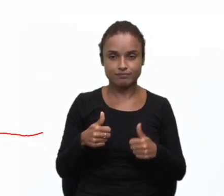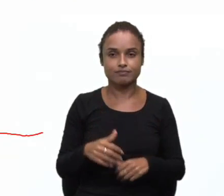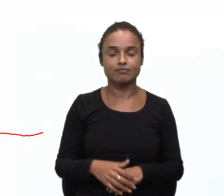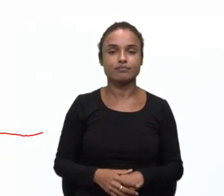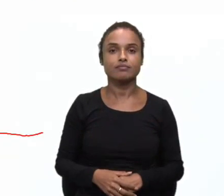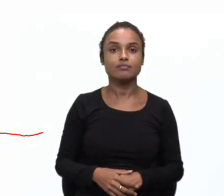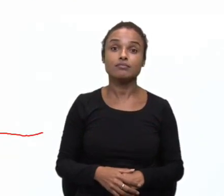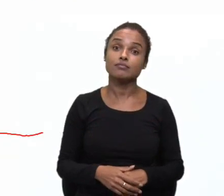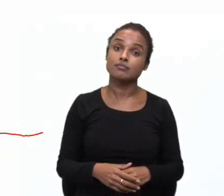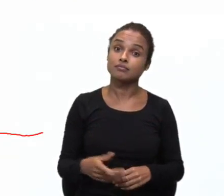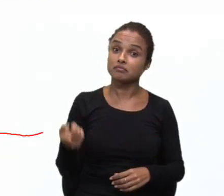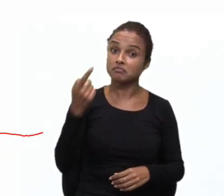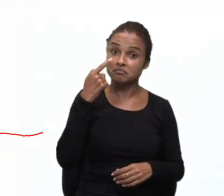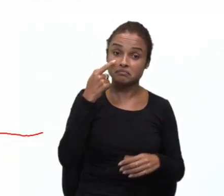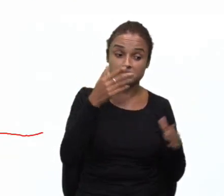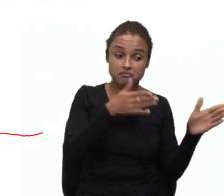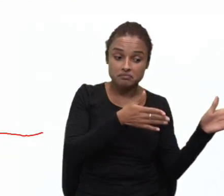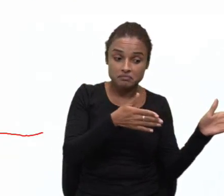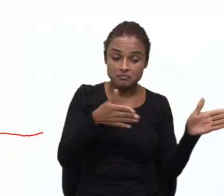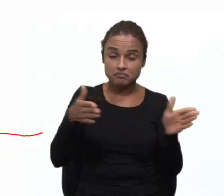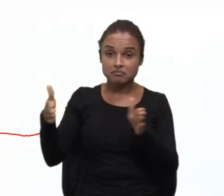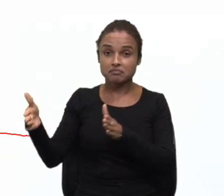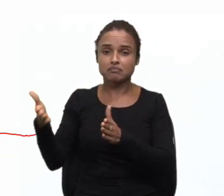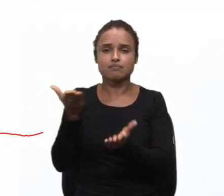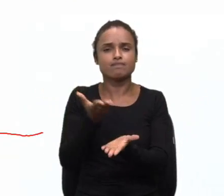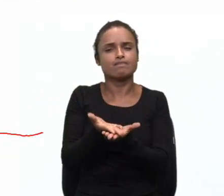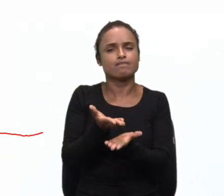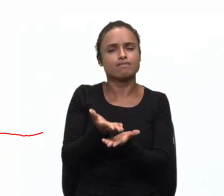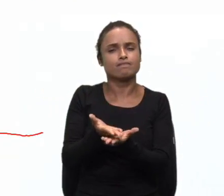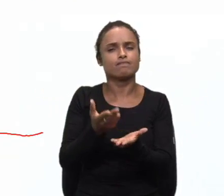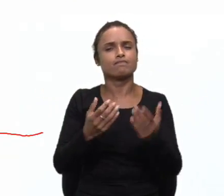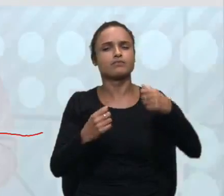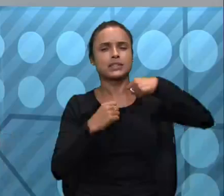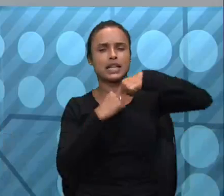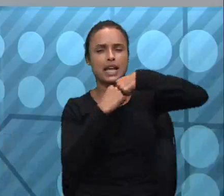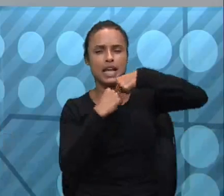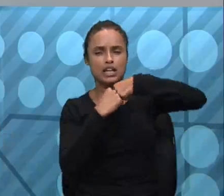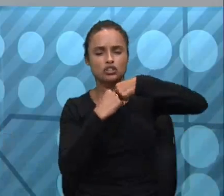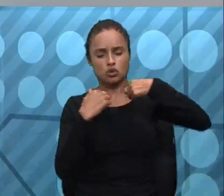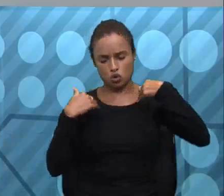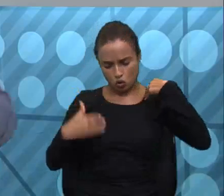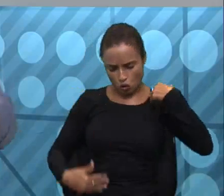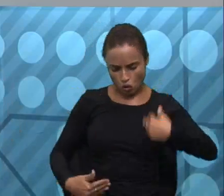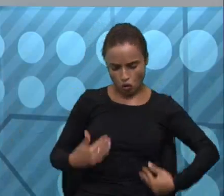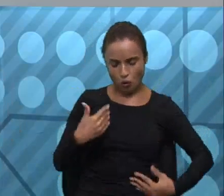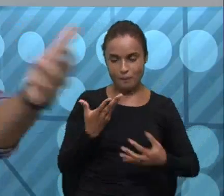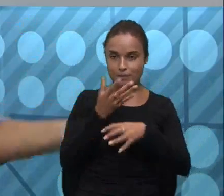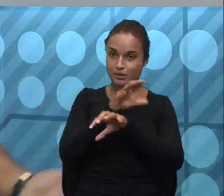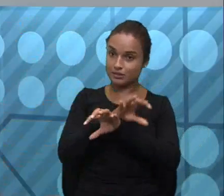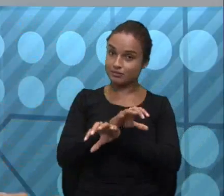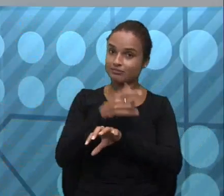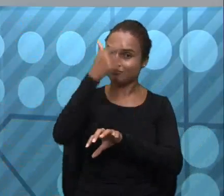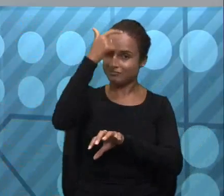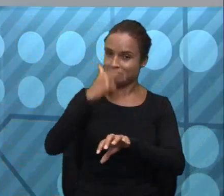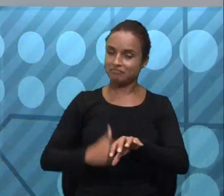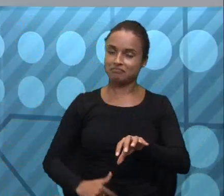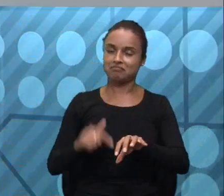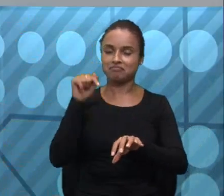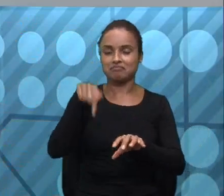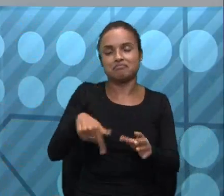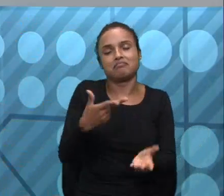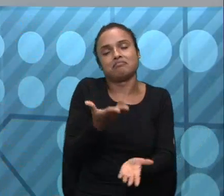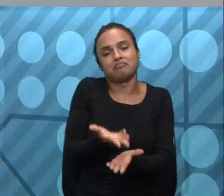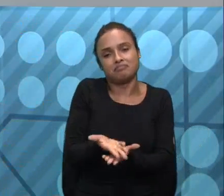Então, você pode ver aí as principais articulações que eu falei para vocês durante toda a aula,